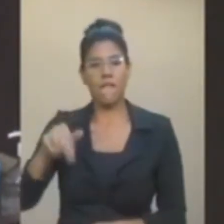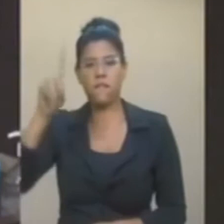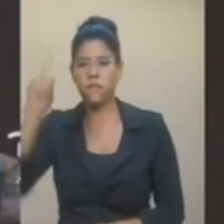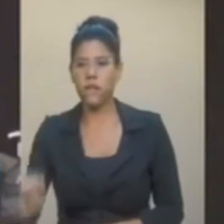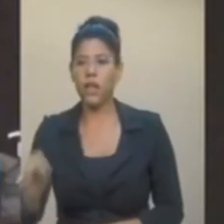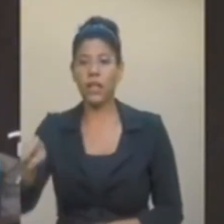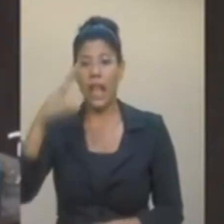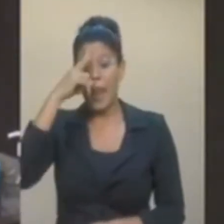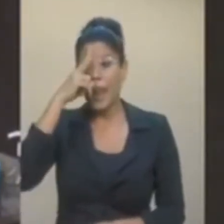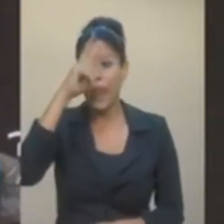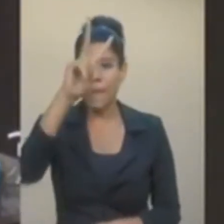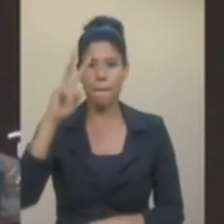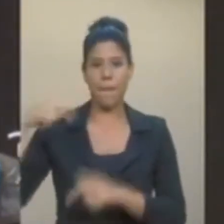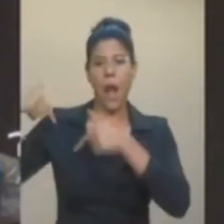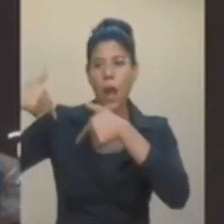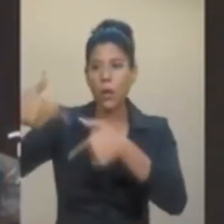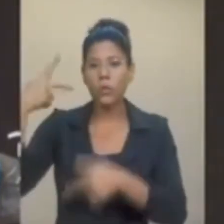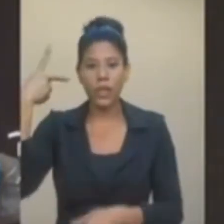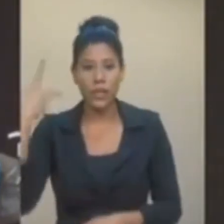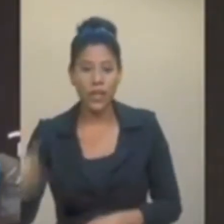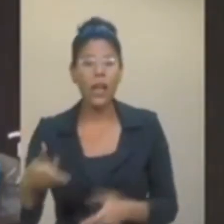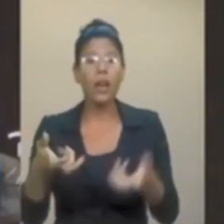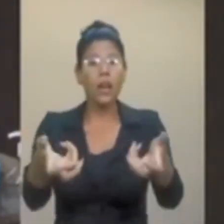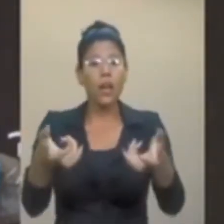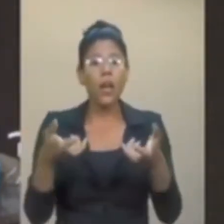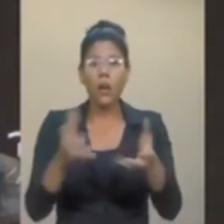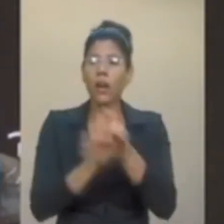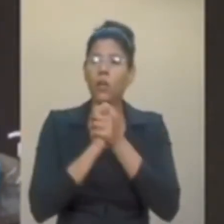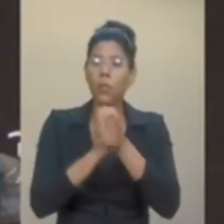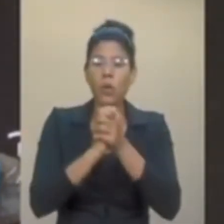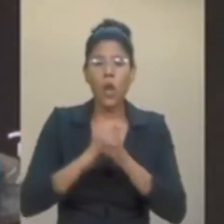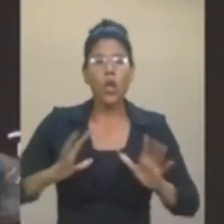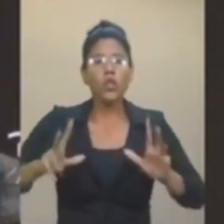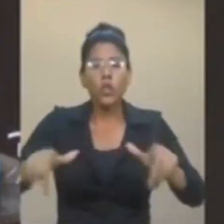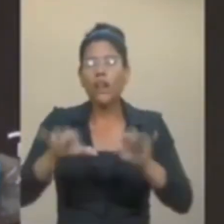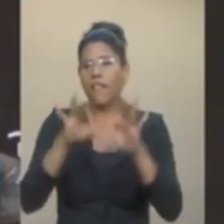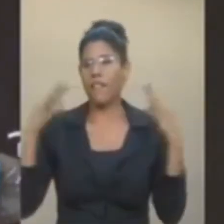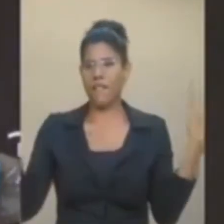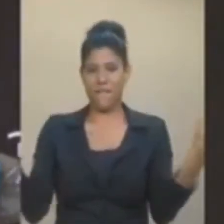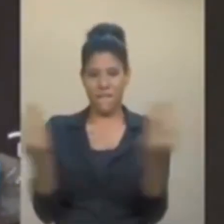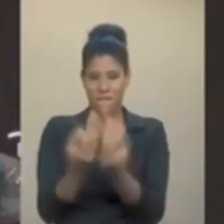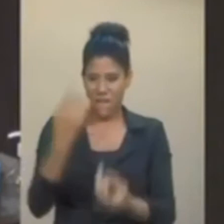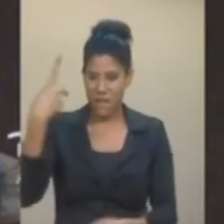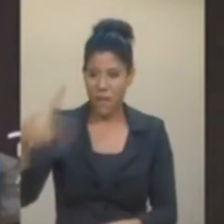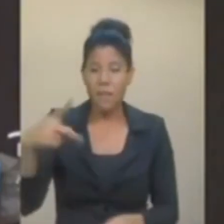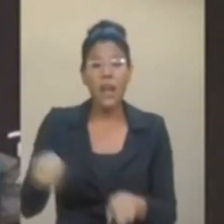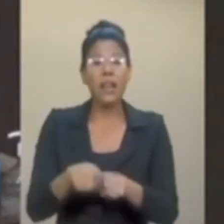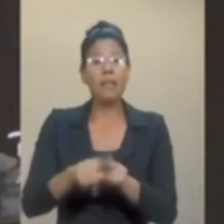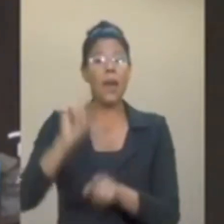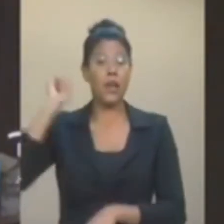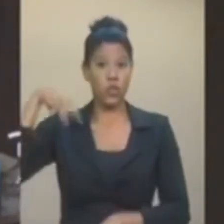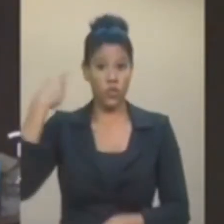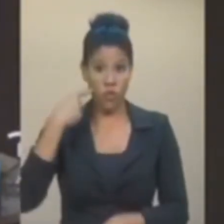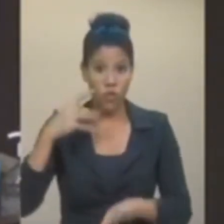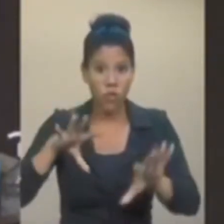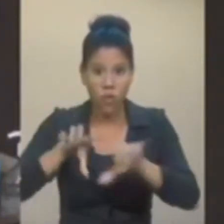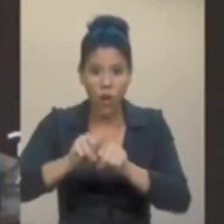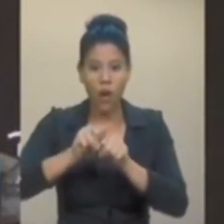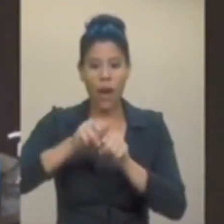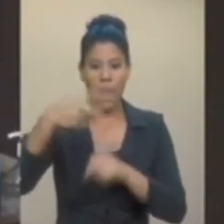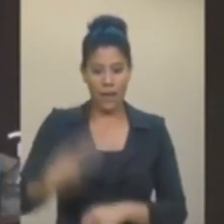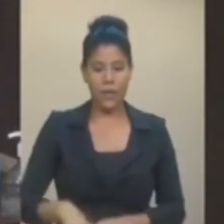luta. Quero aqui expandir os meus cumprimentos a toda a sua família, a todos os advogados e advogadas,